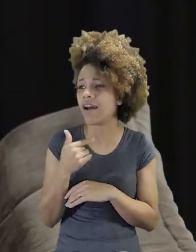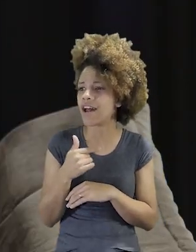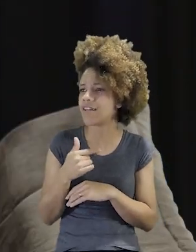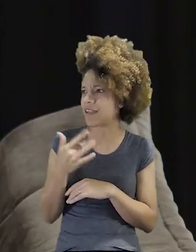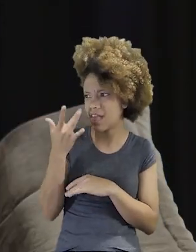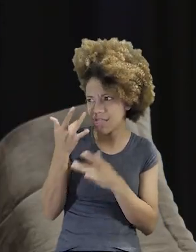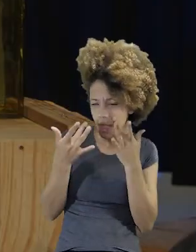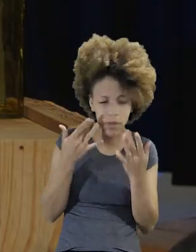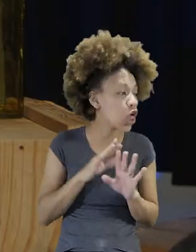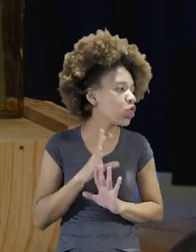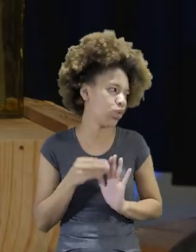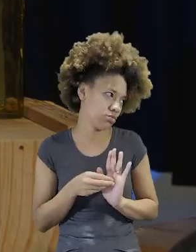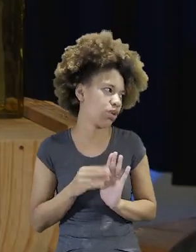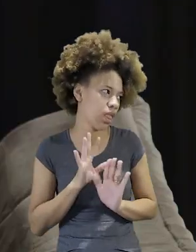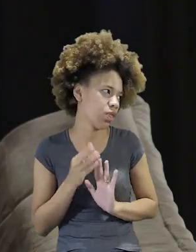também